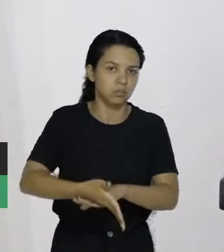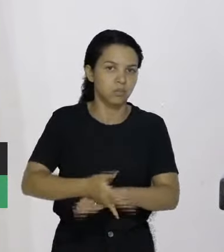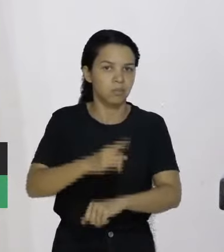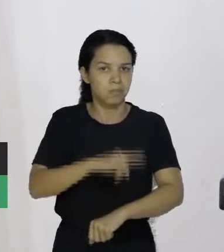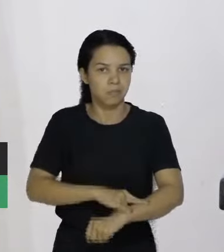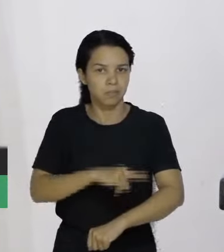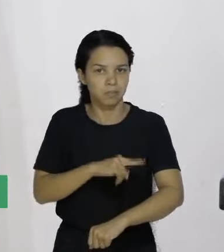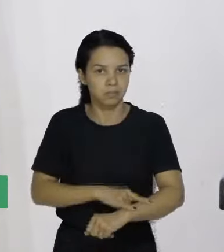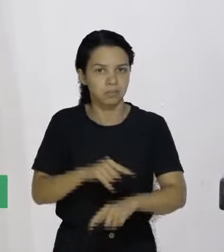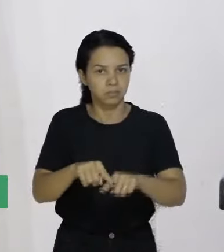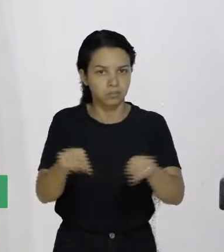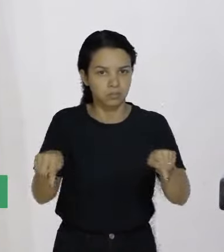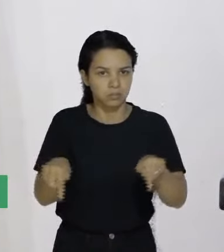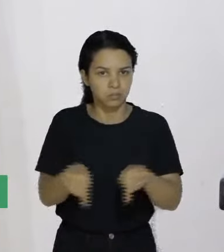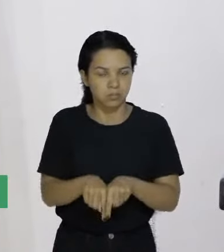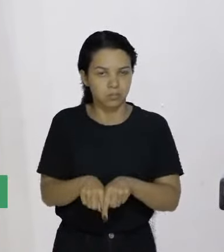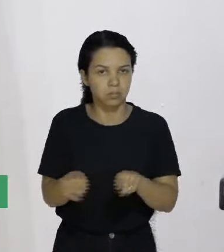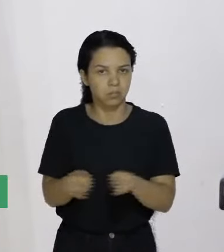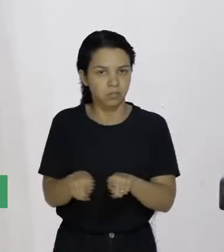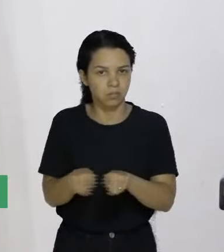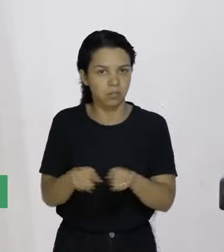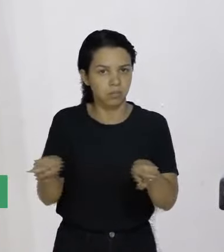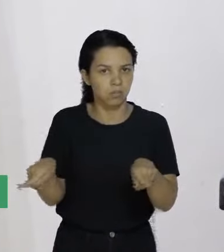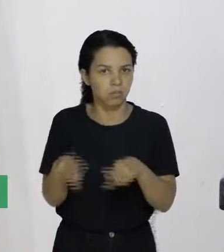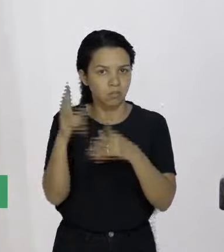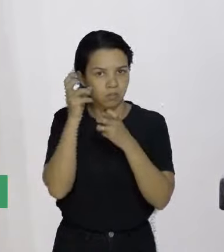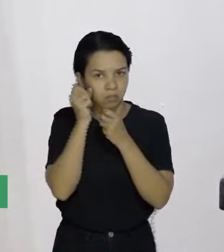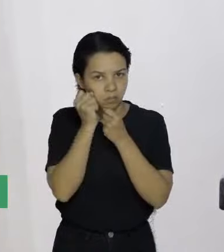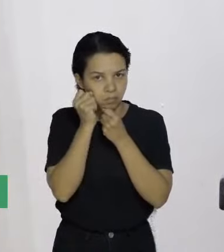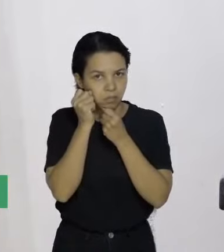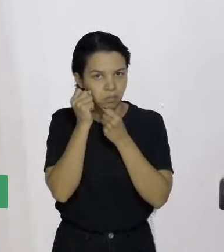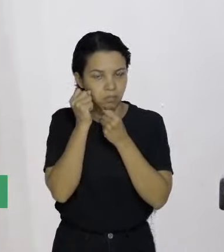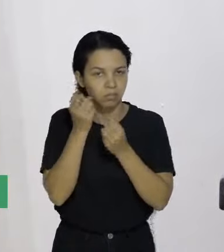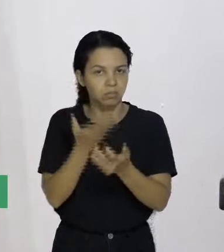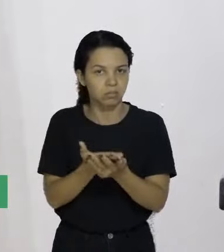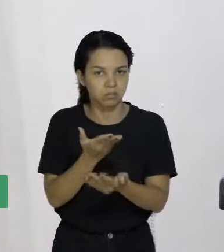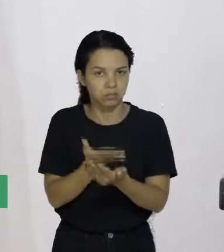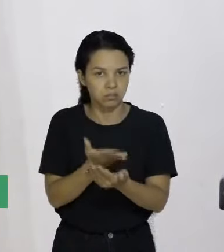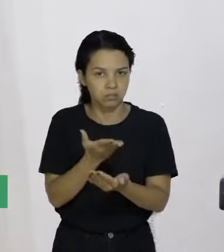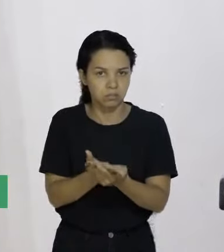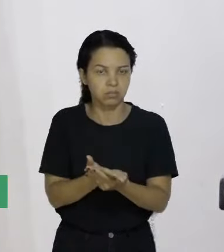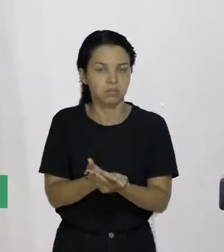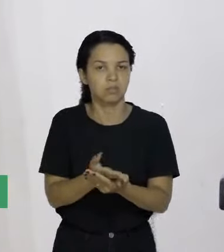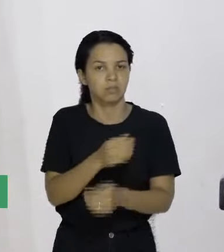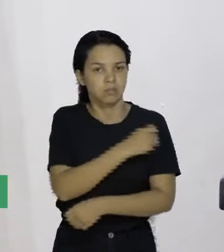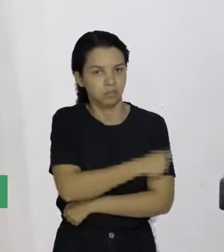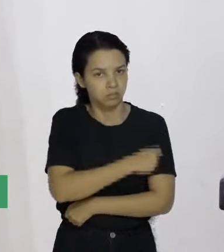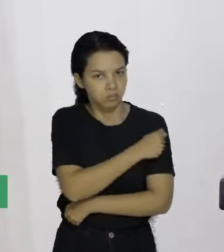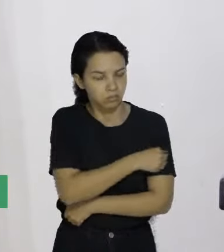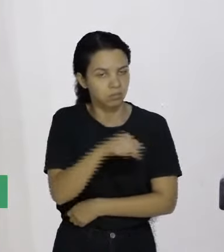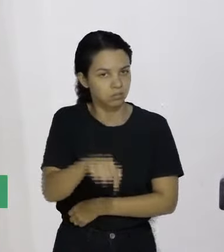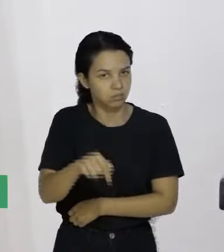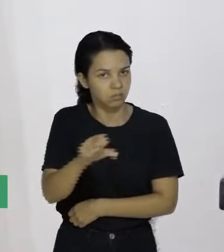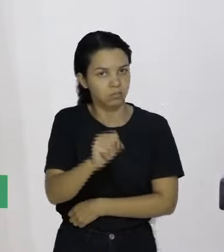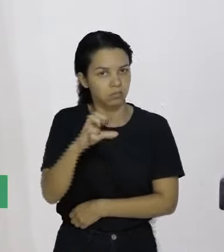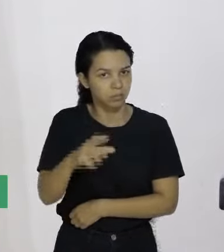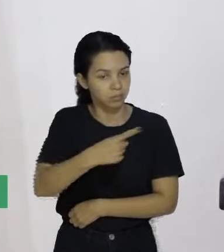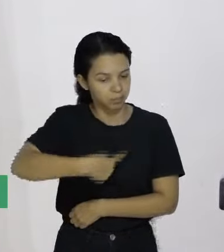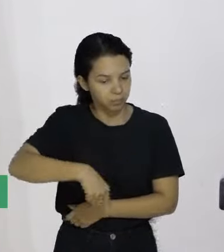vestiários e nos dormitórios das estudantes de Santa Catarina nós temos